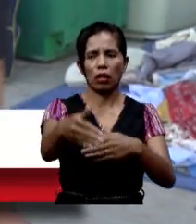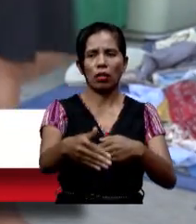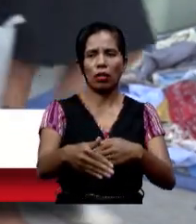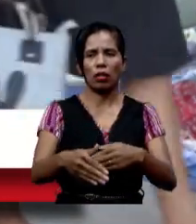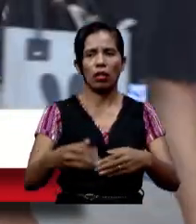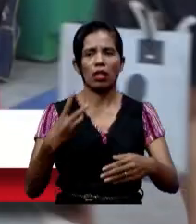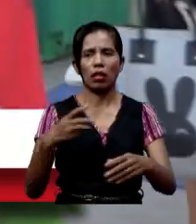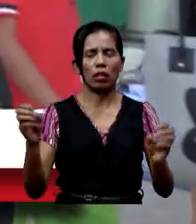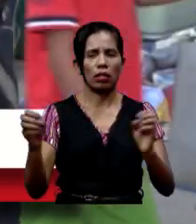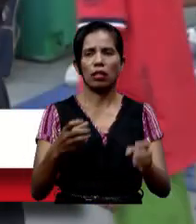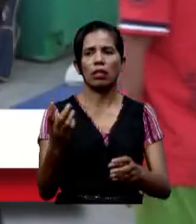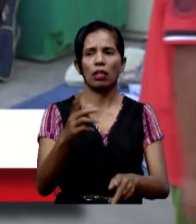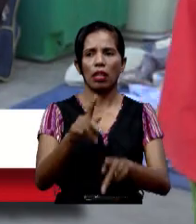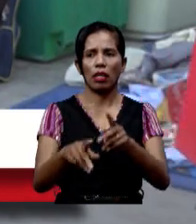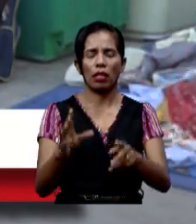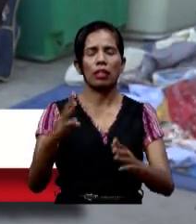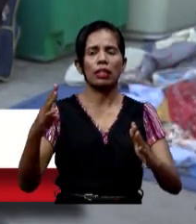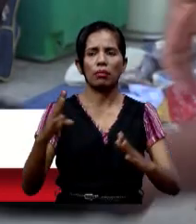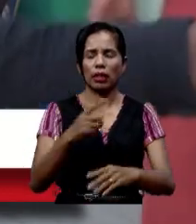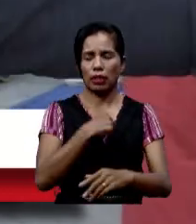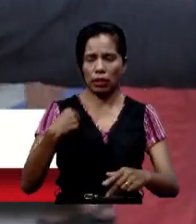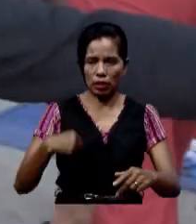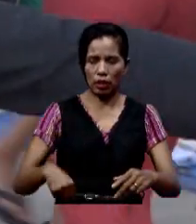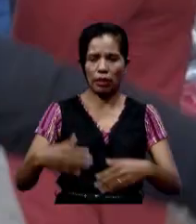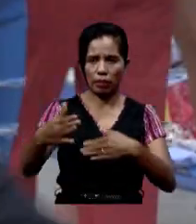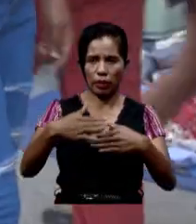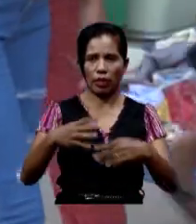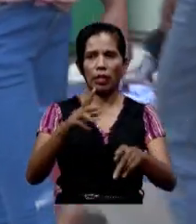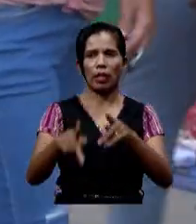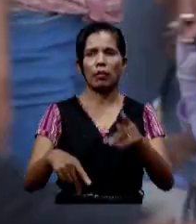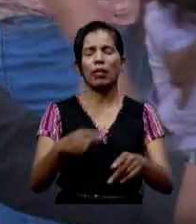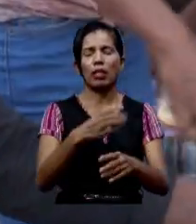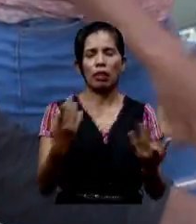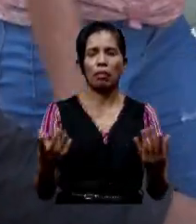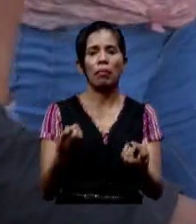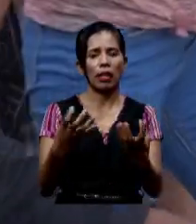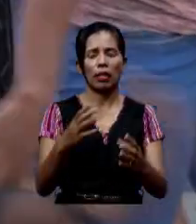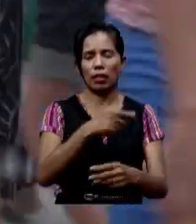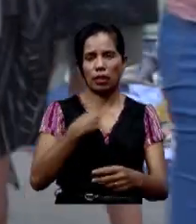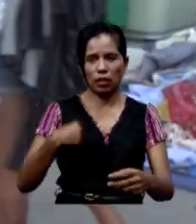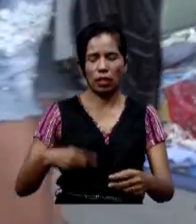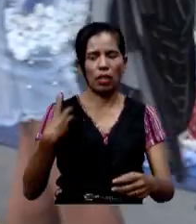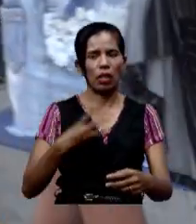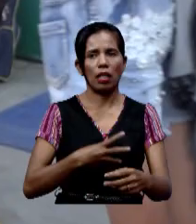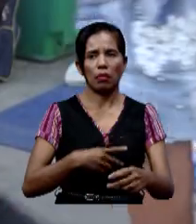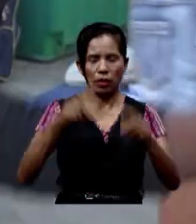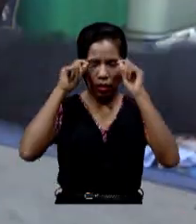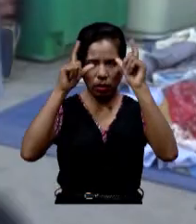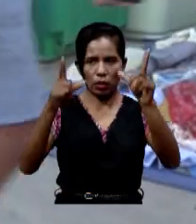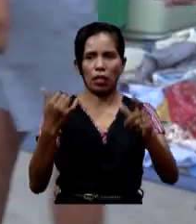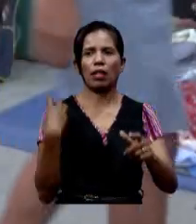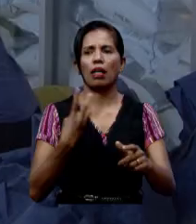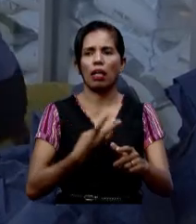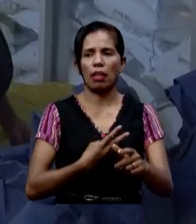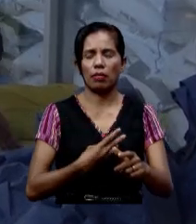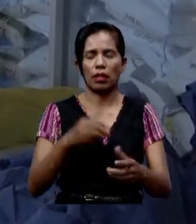hela iha oi nene rame sina turtia mansane. Agora ema mai ka ema rami iha sinade ami iha koto anta ami timor ne ami salah sai da maktau